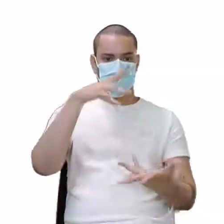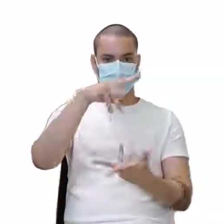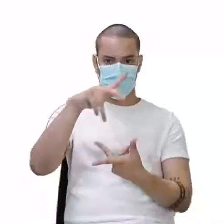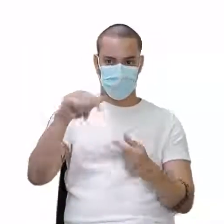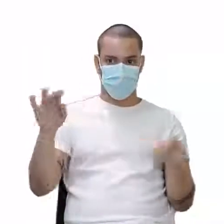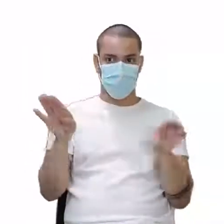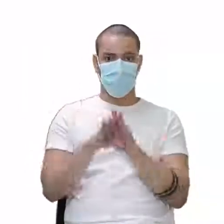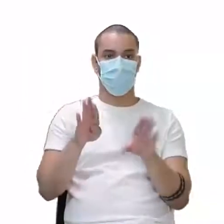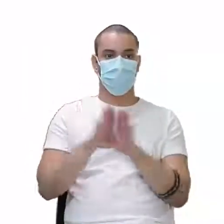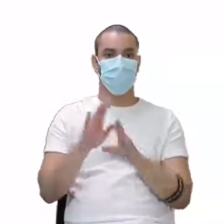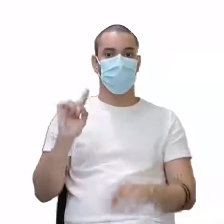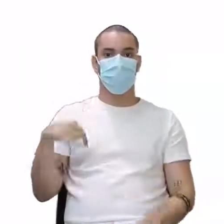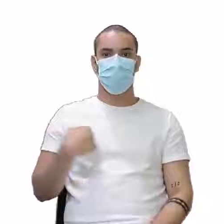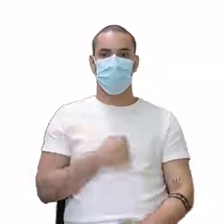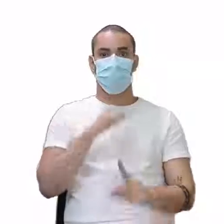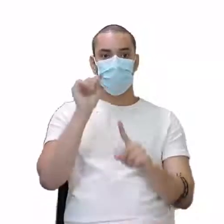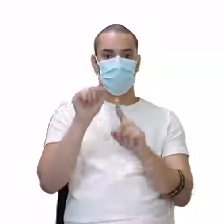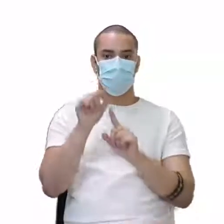planeta, visto que vai